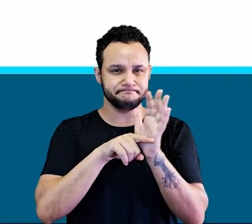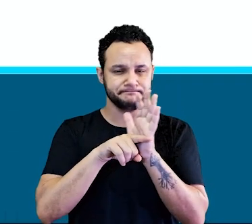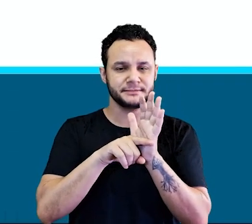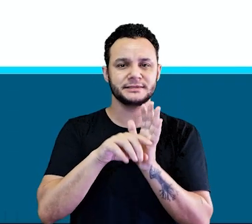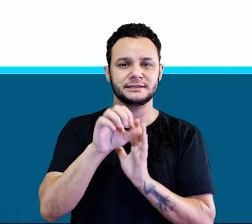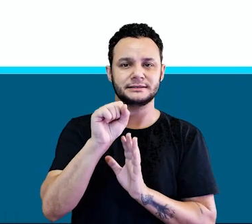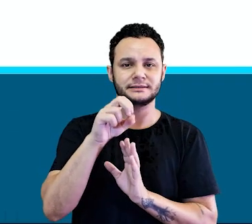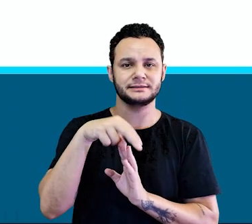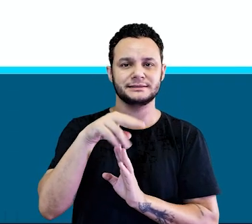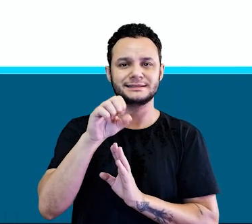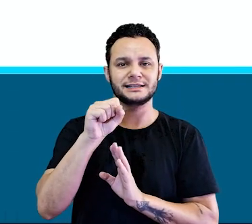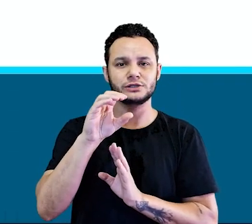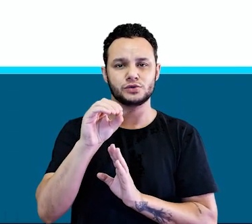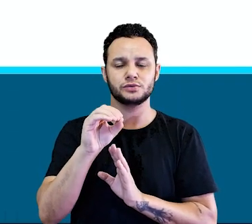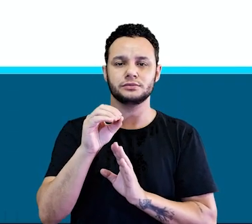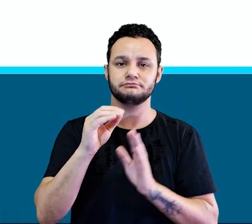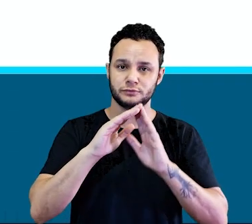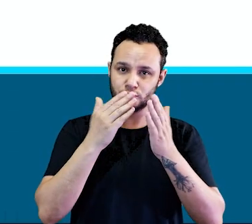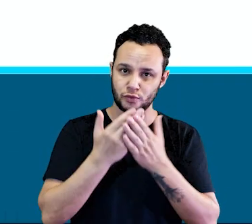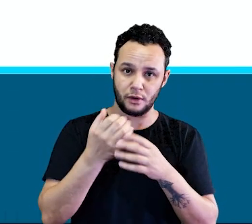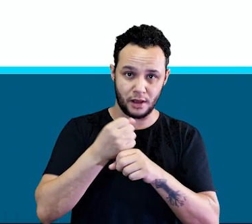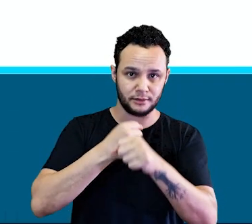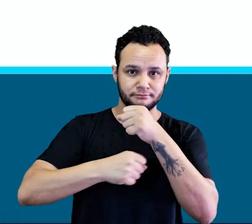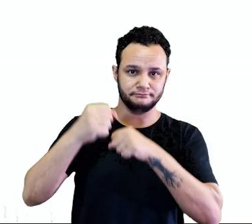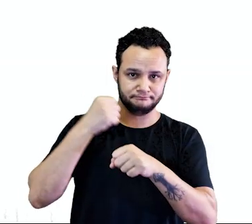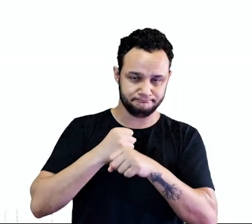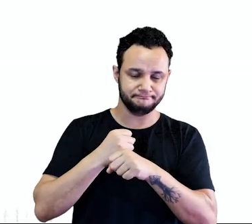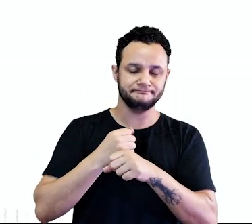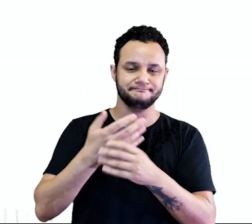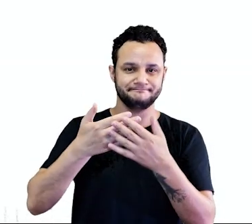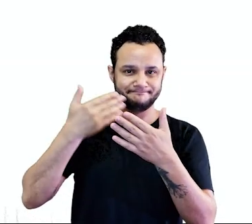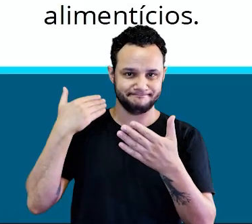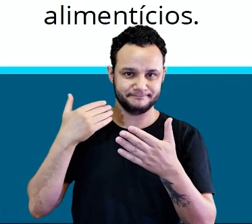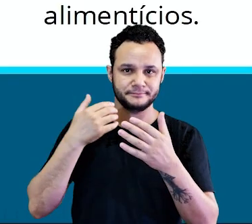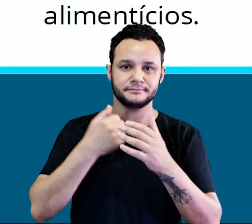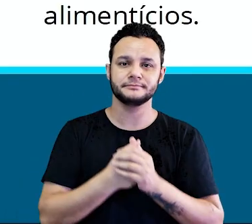censo escolar do ano anterior, né?